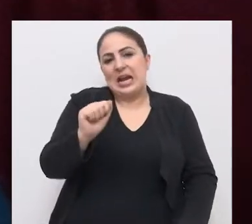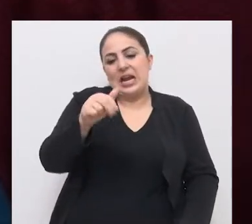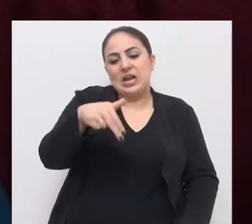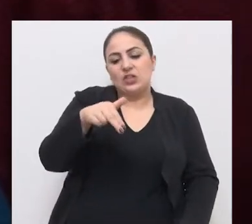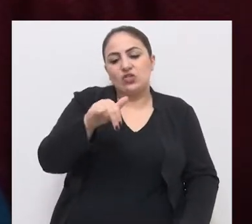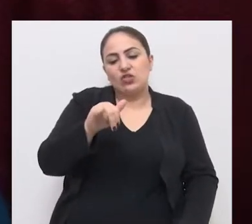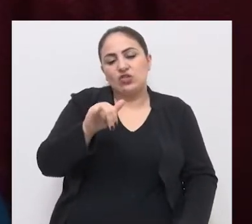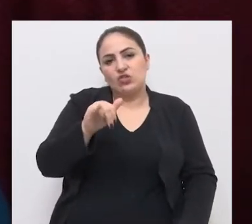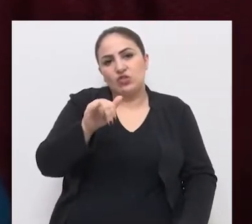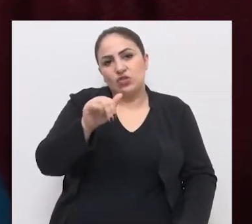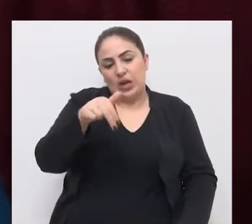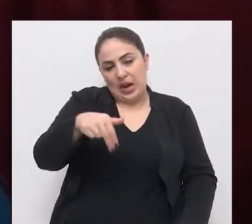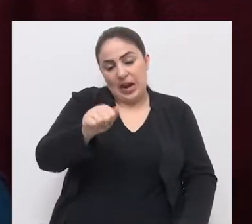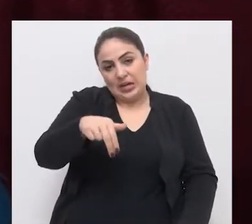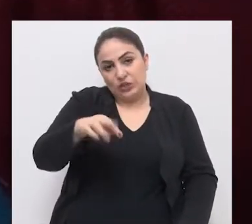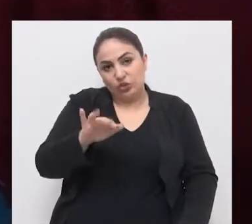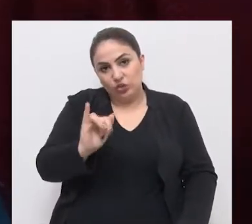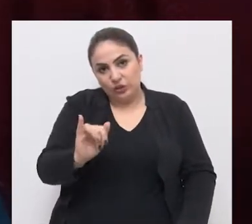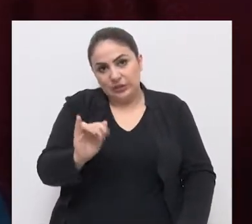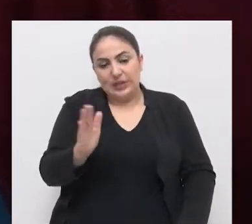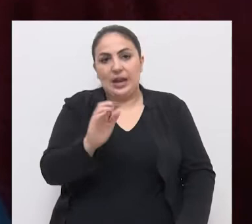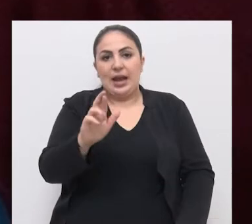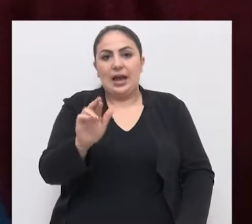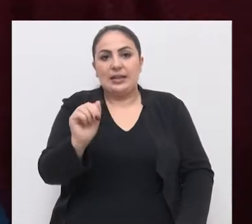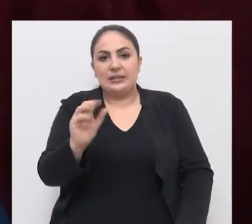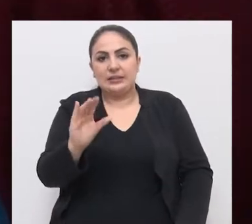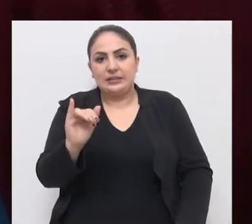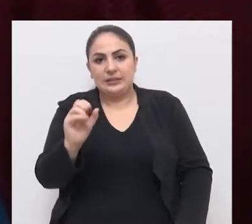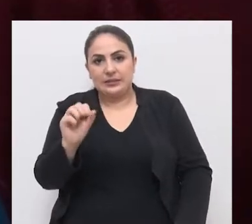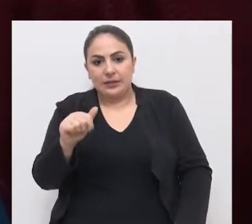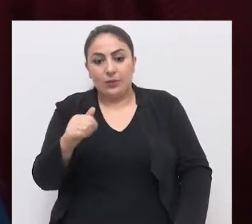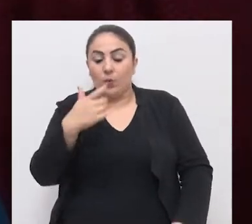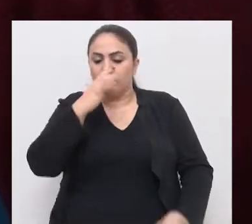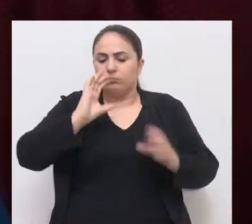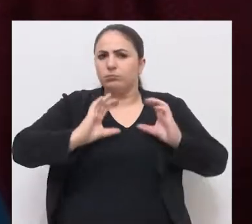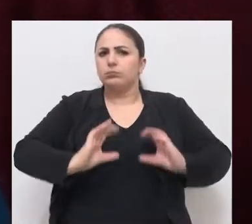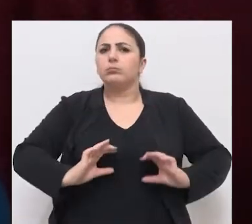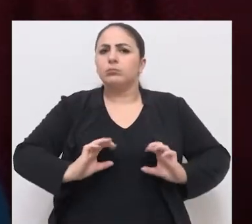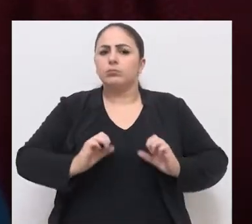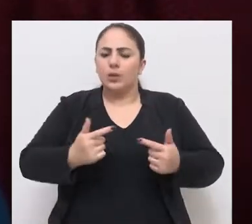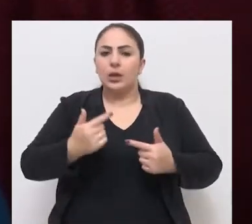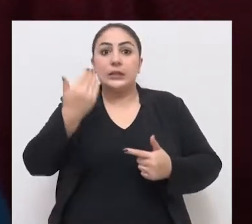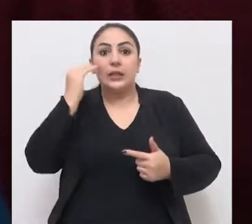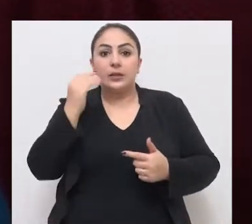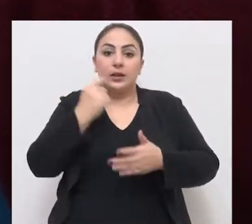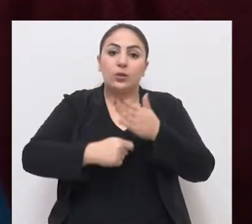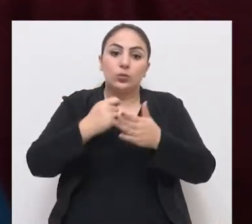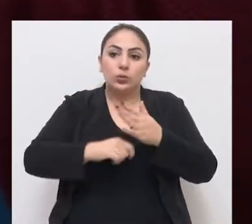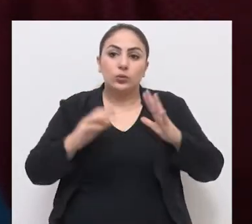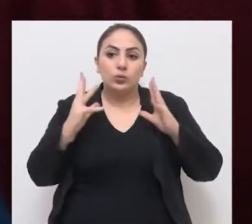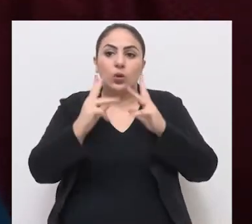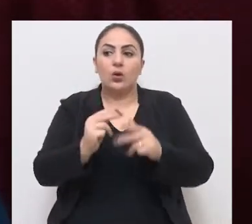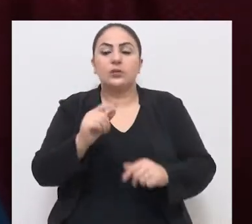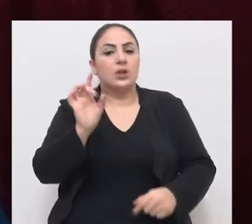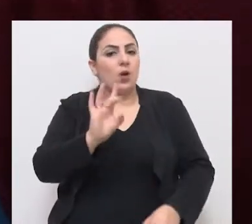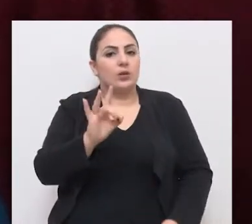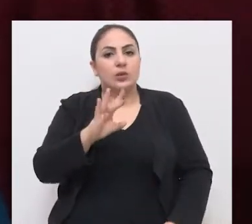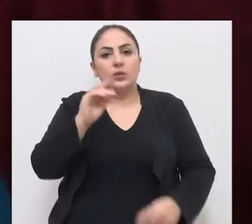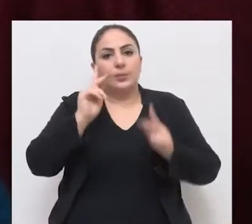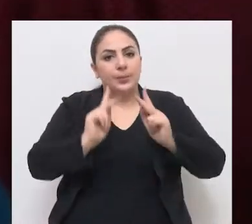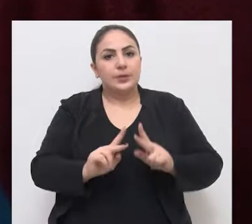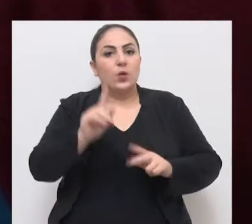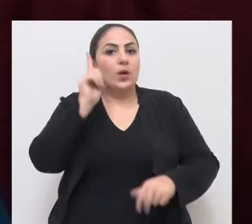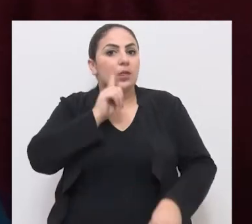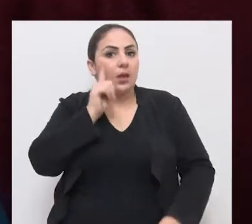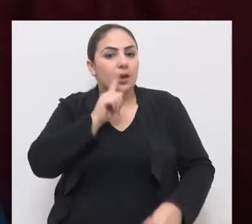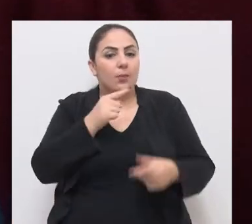antirracista? Primeiro ponto, se posicione. Entenda que essa luta é de todos nós, que não é uma luta só